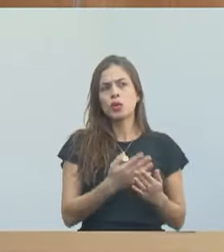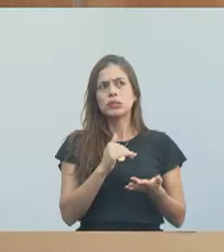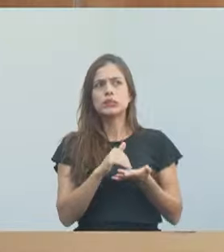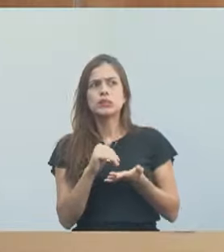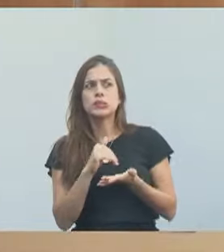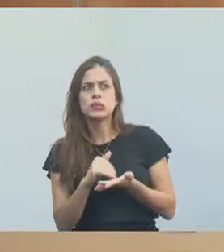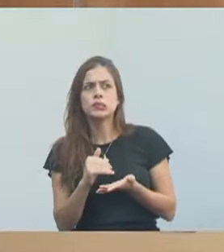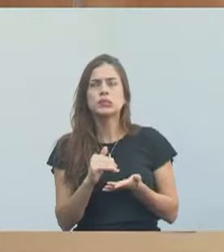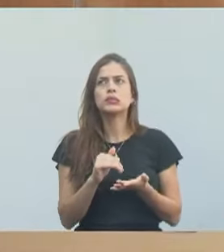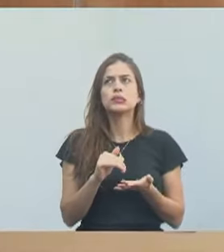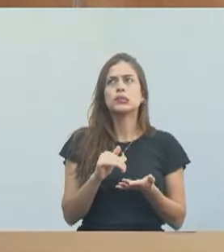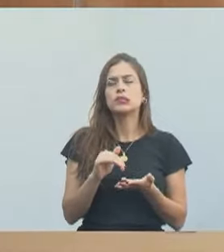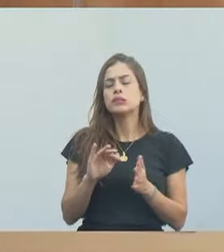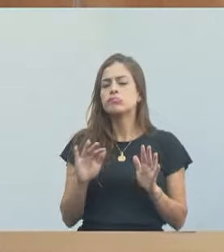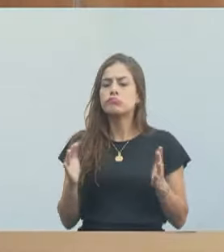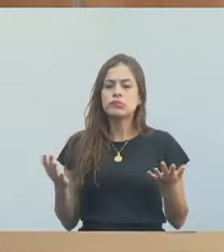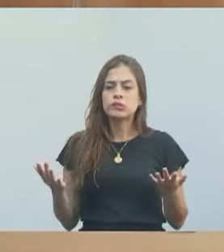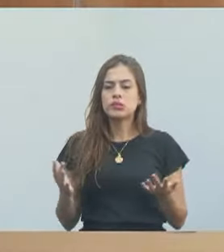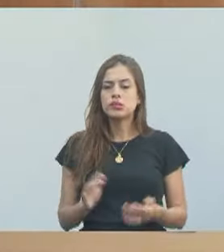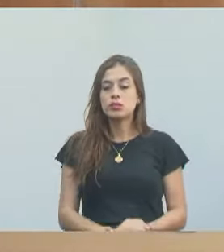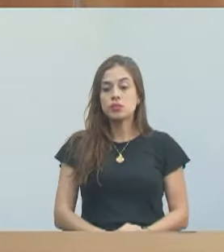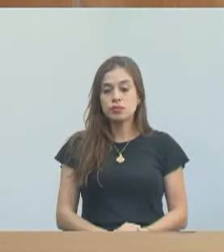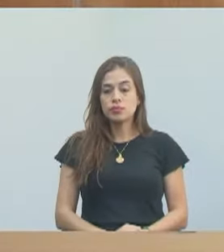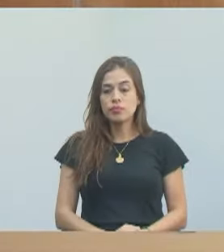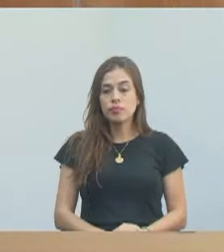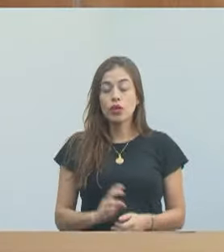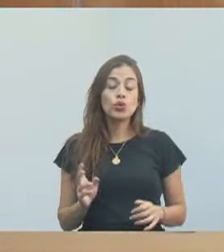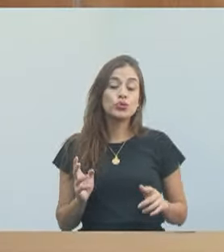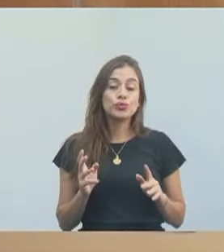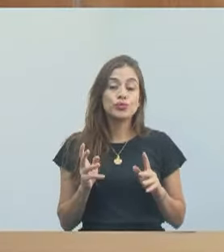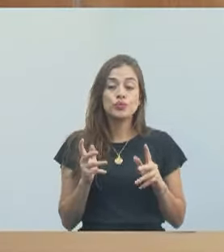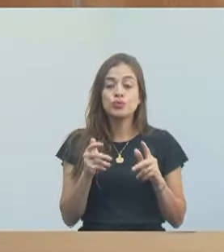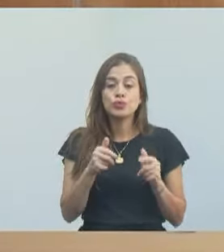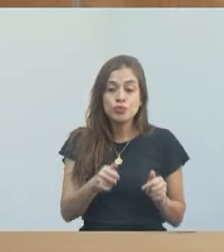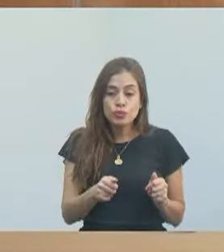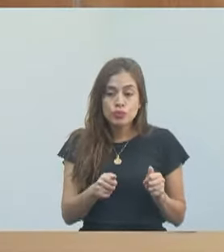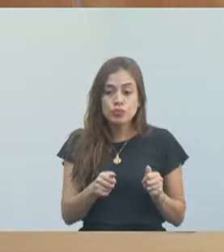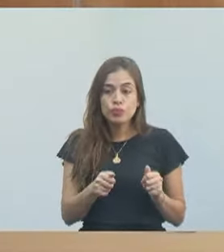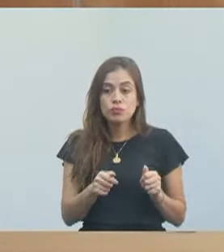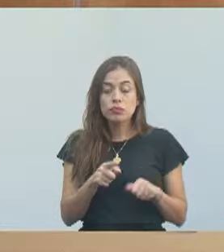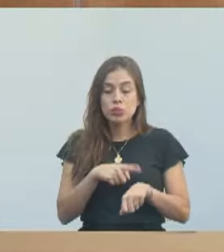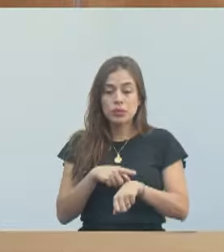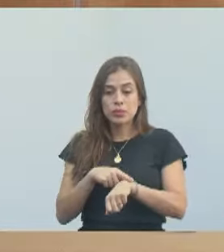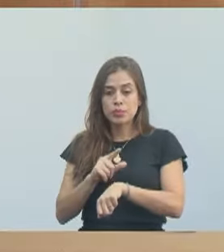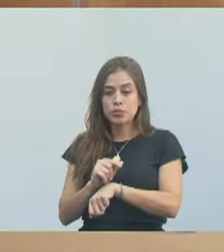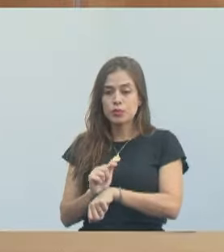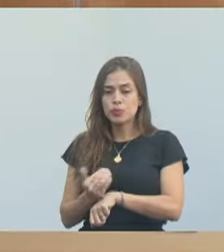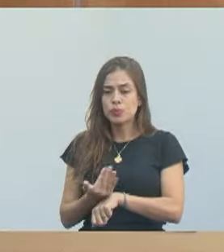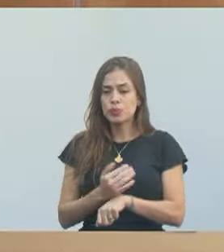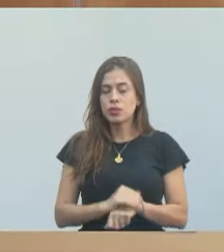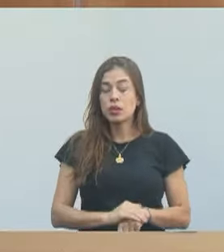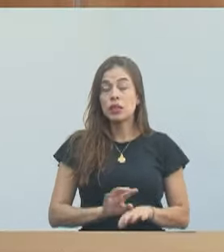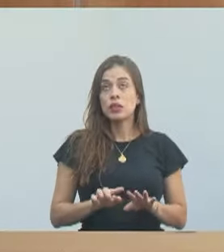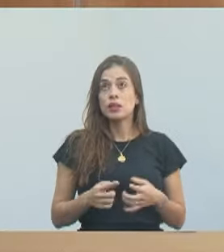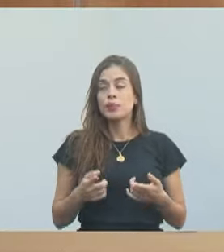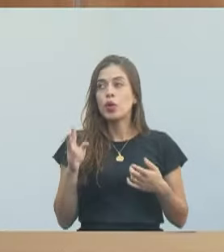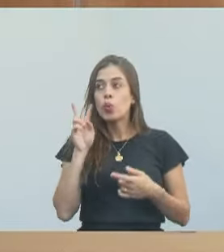secretaria, de uma pasta. Isso tudo, tempo é curto, mas isso tudo vai